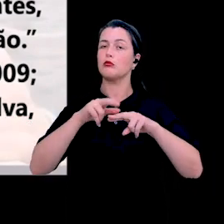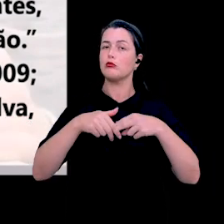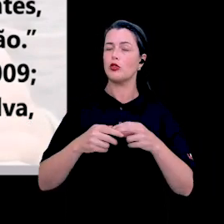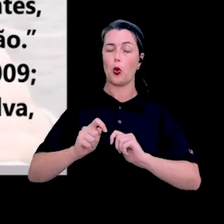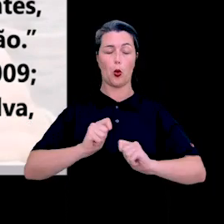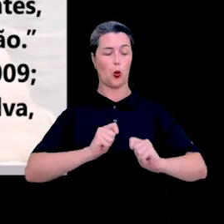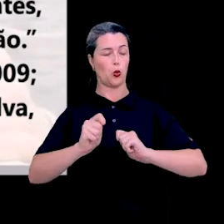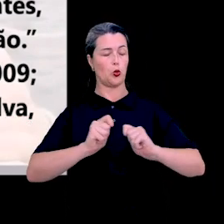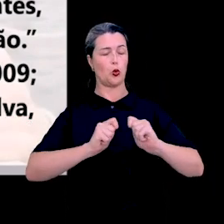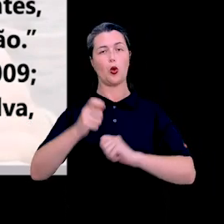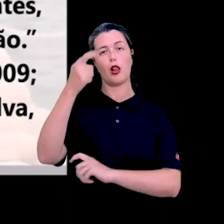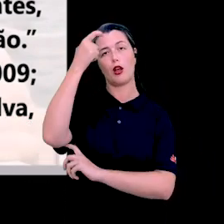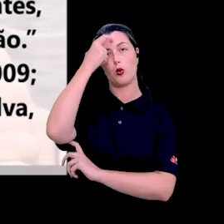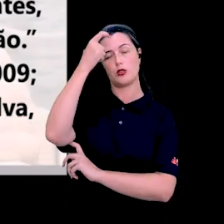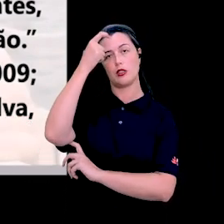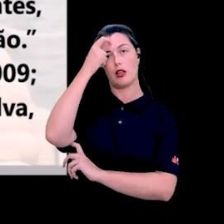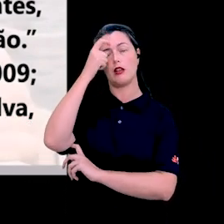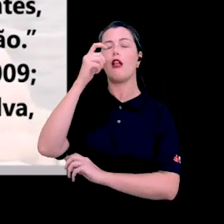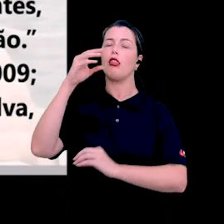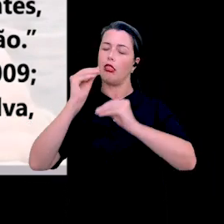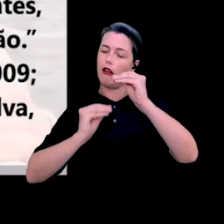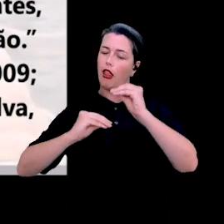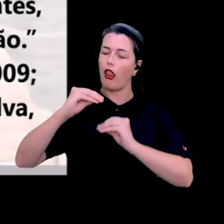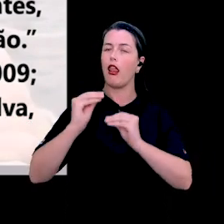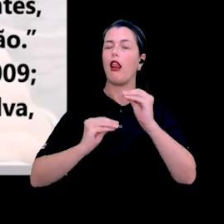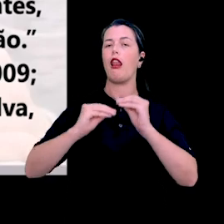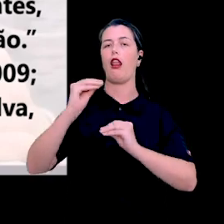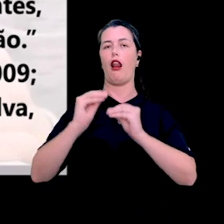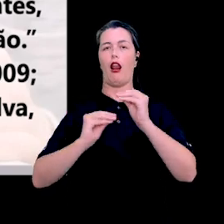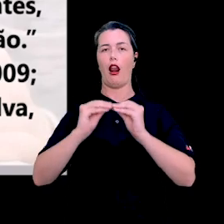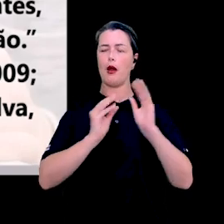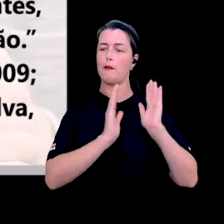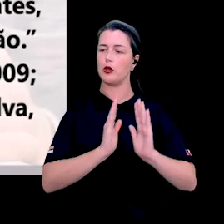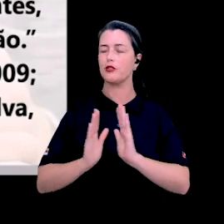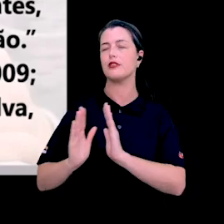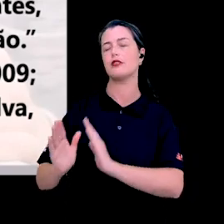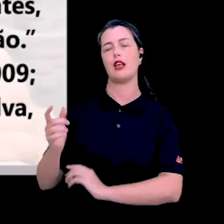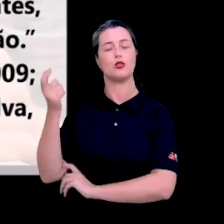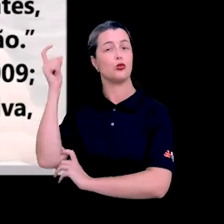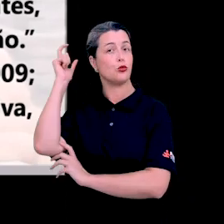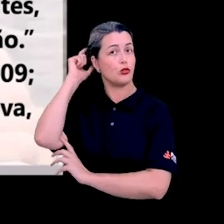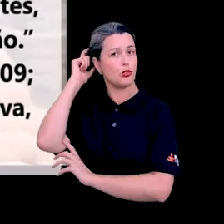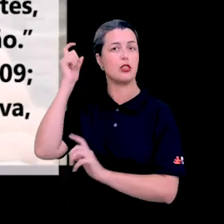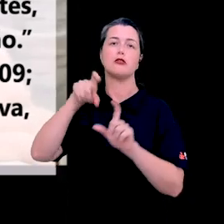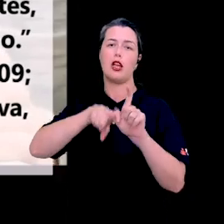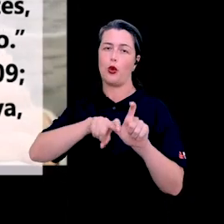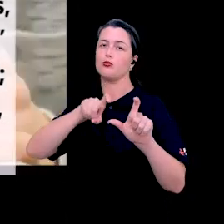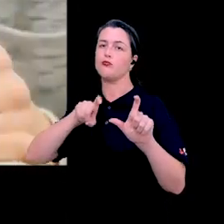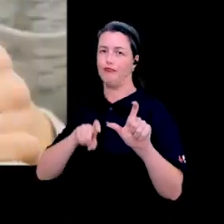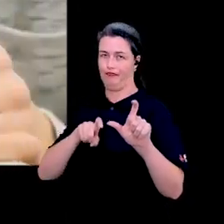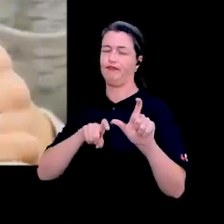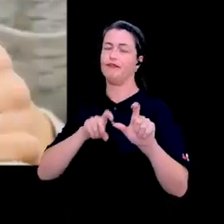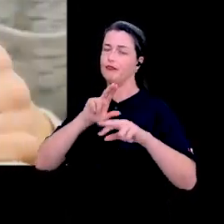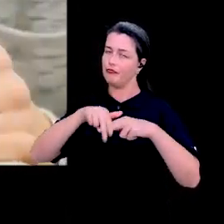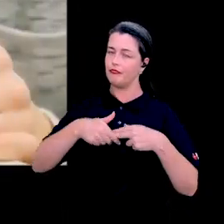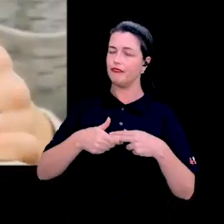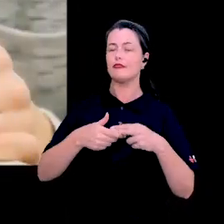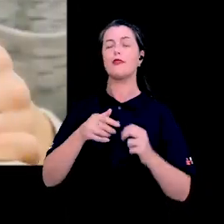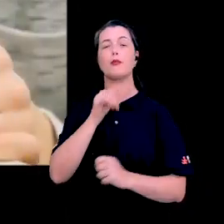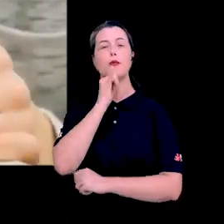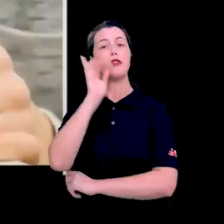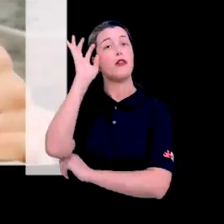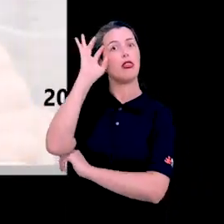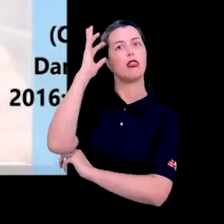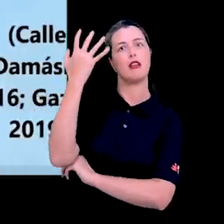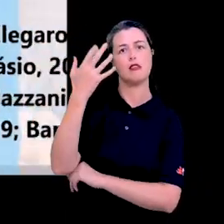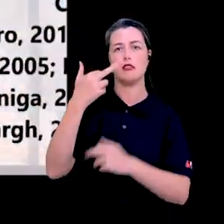conscientes podem ser modulados por processos não conscientes automáticos, como a tomada de decisão, por exemplo.